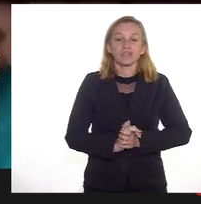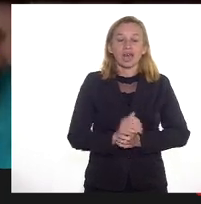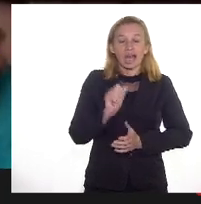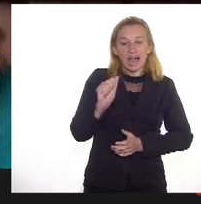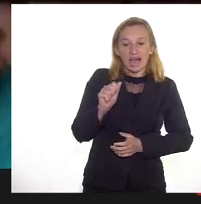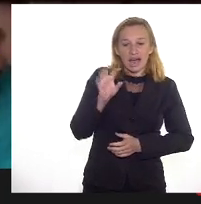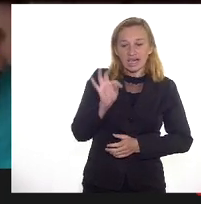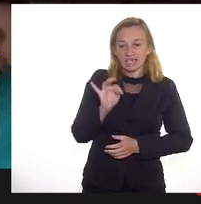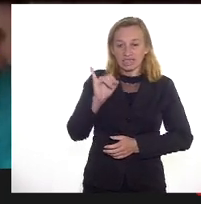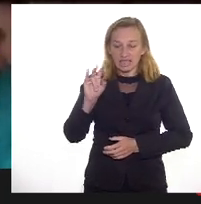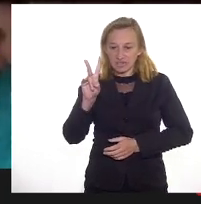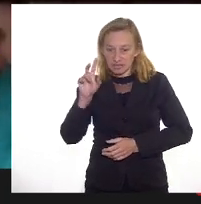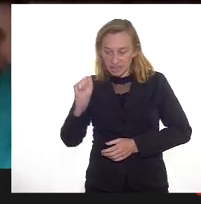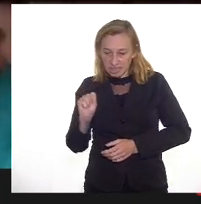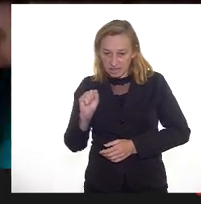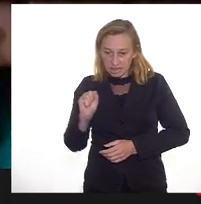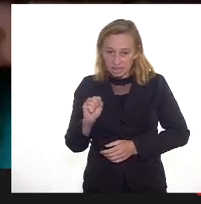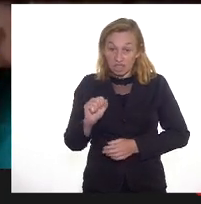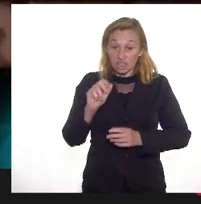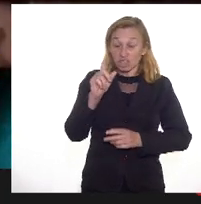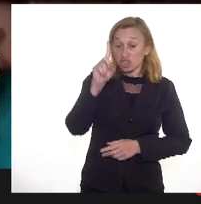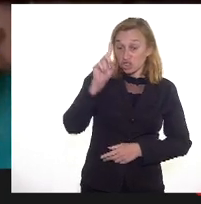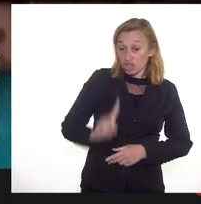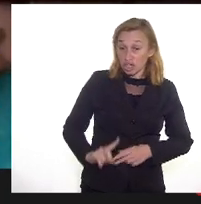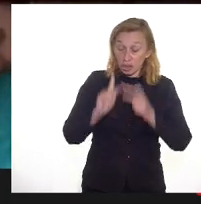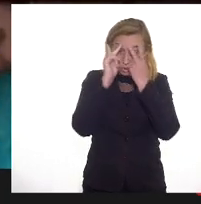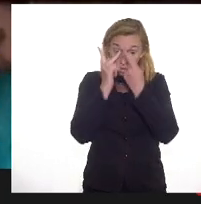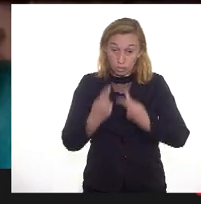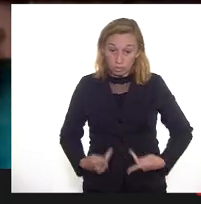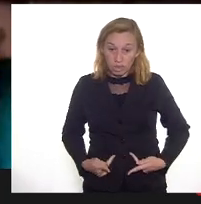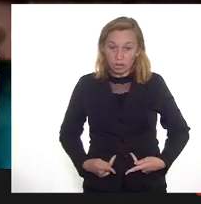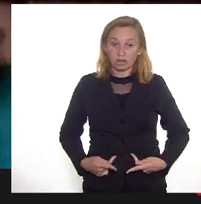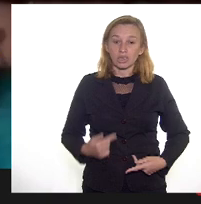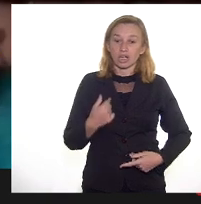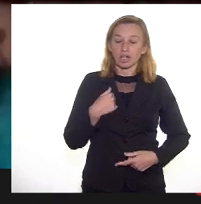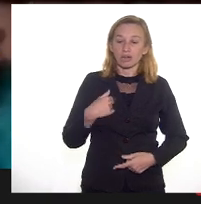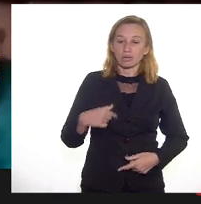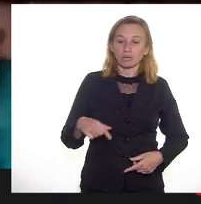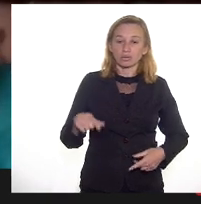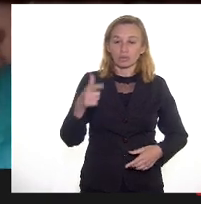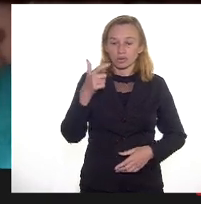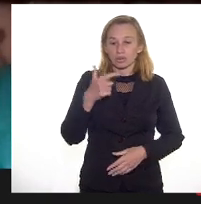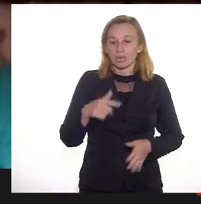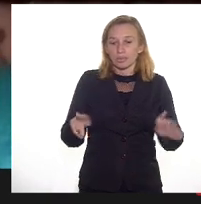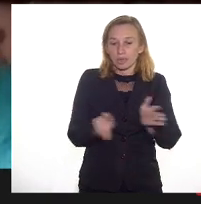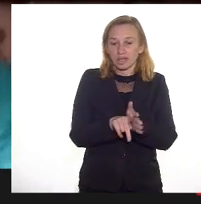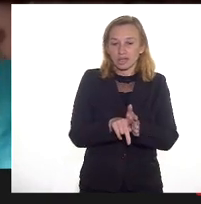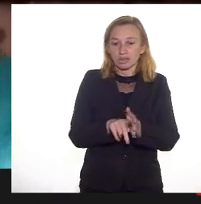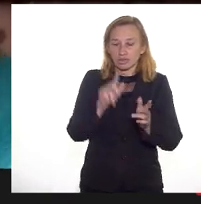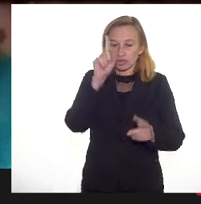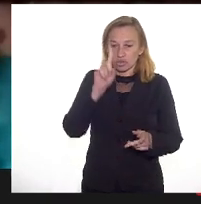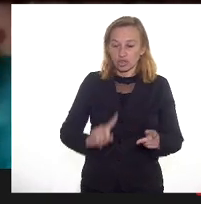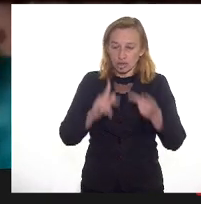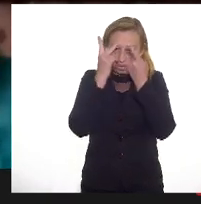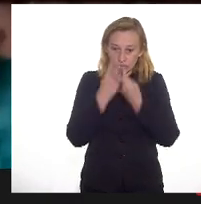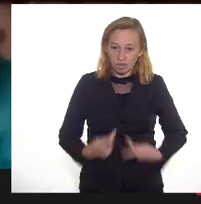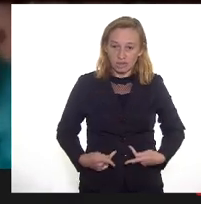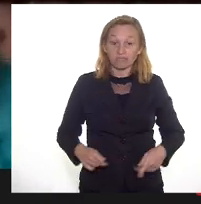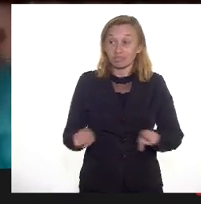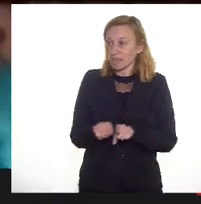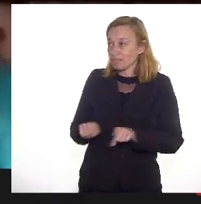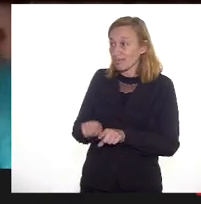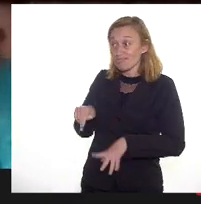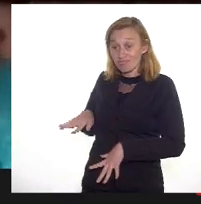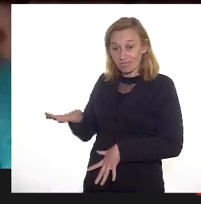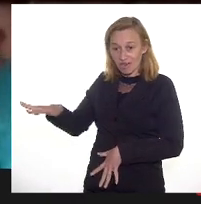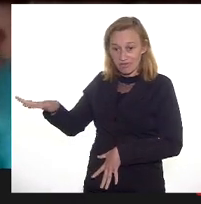ativista e militante de direitos humanos. Eu sou uma daquelas do pessoal dos direitos humanos. E favelada, né?